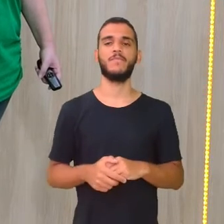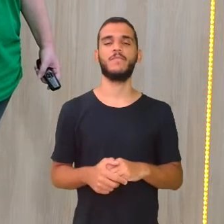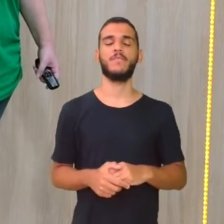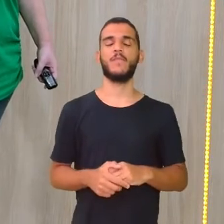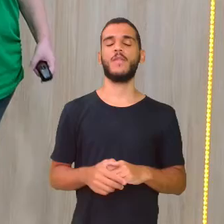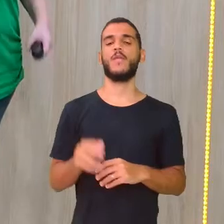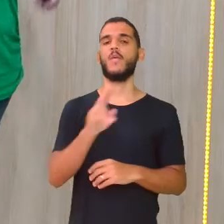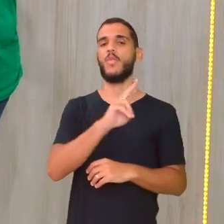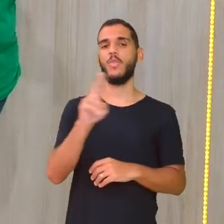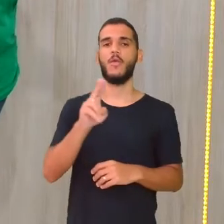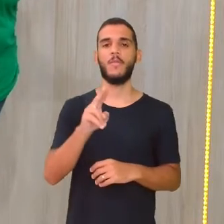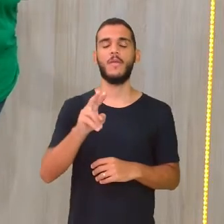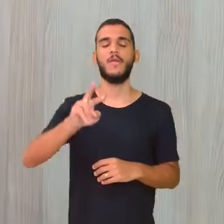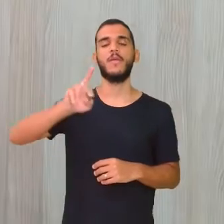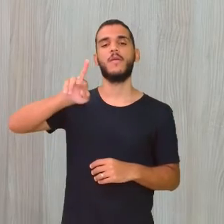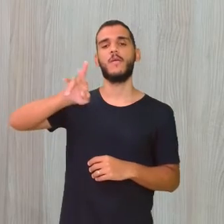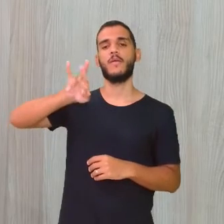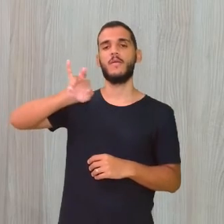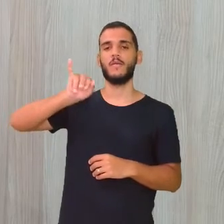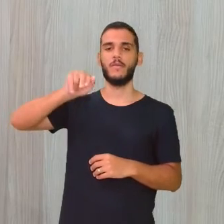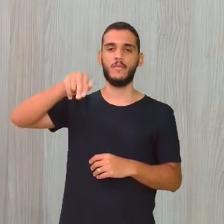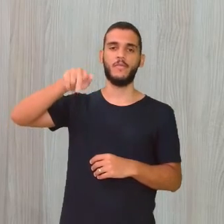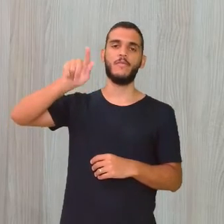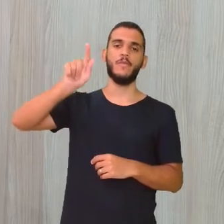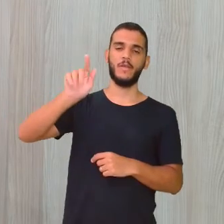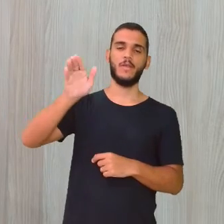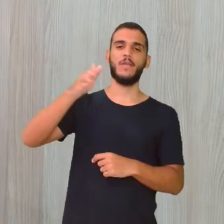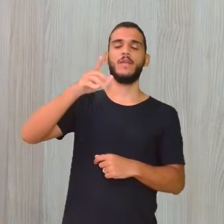light. Fala aí de novo. O ring light.